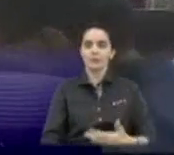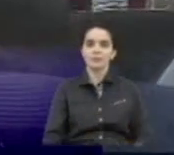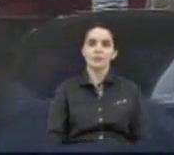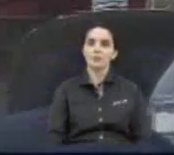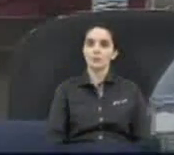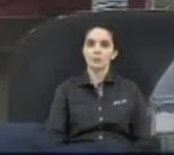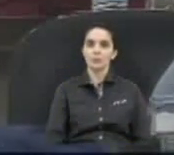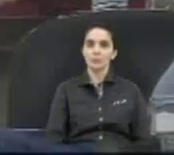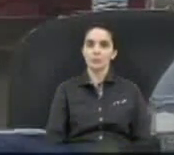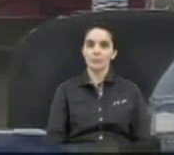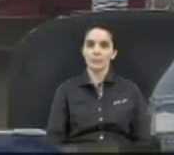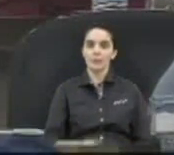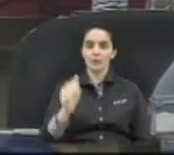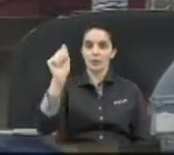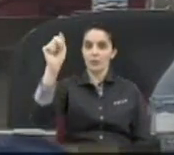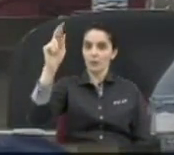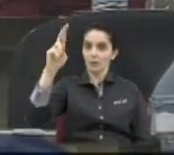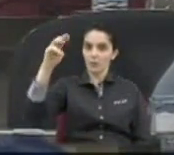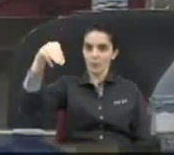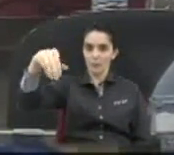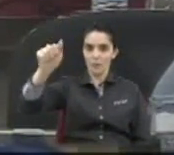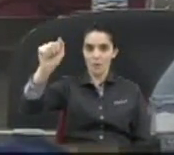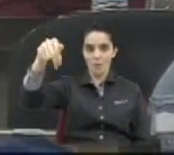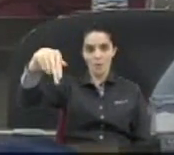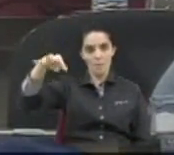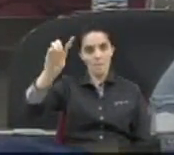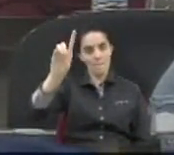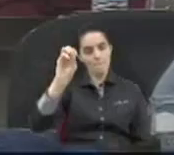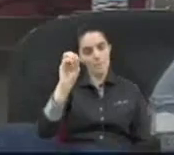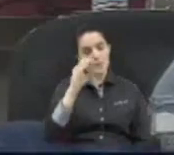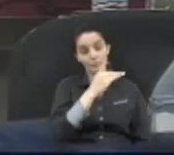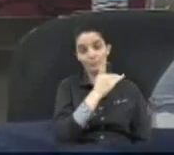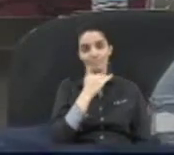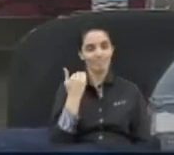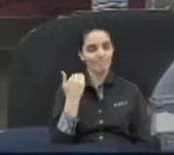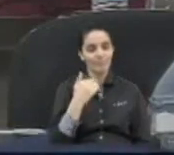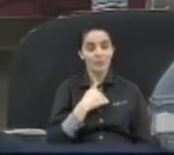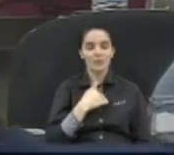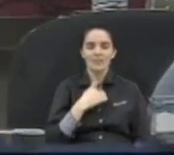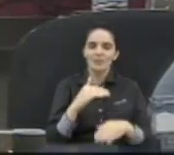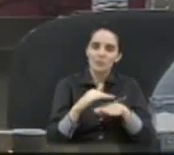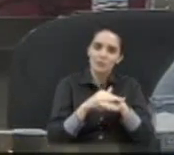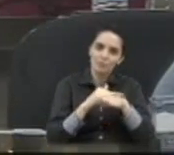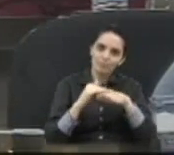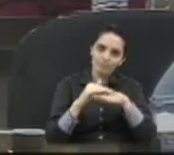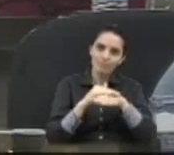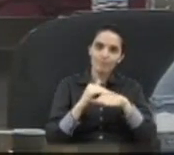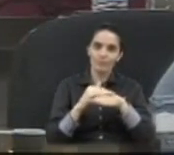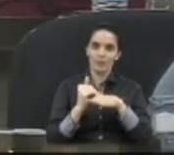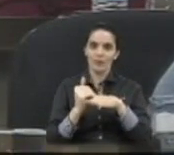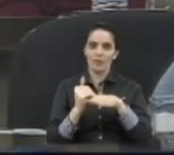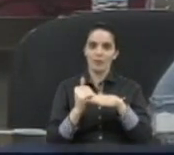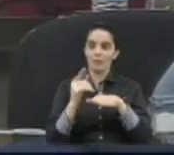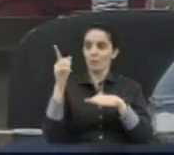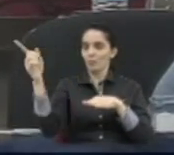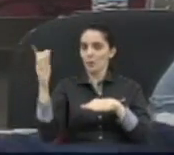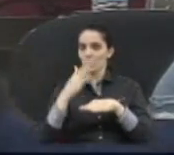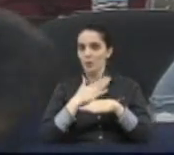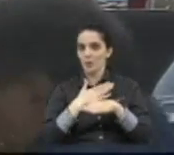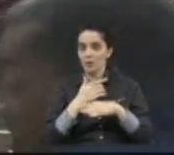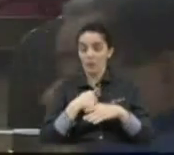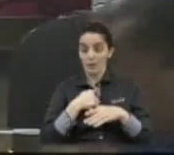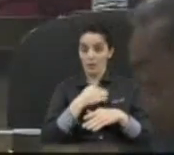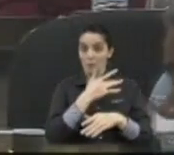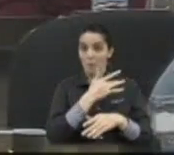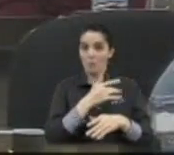do finado Armando. O Armando, eu tinha um carinho muito especial para com ele. O Armando foi meu paciente por muito